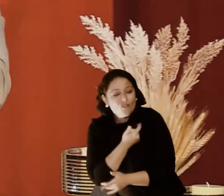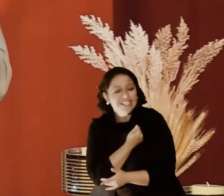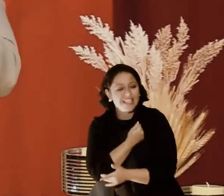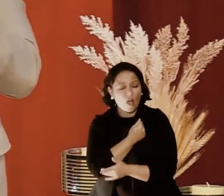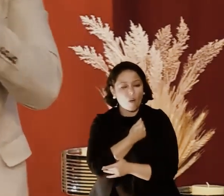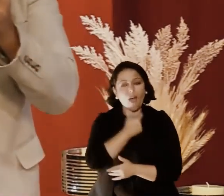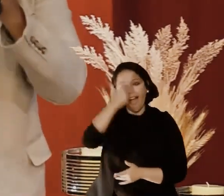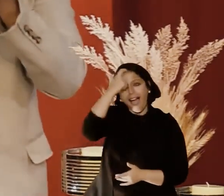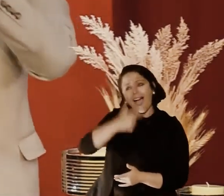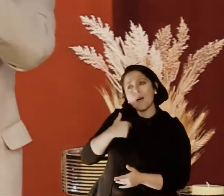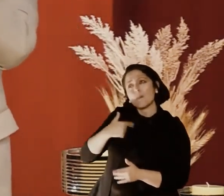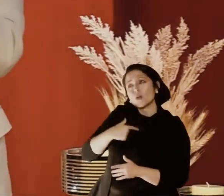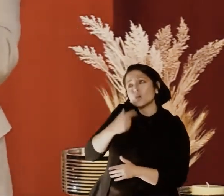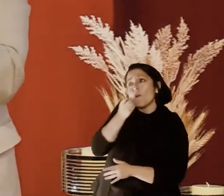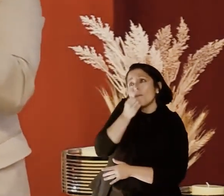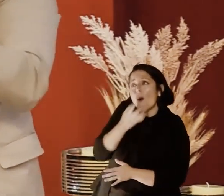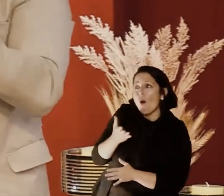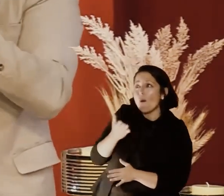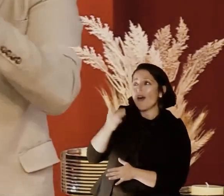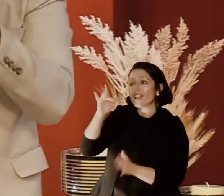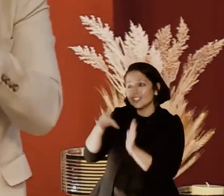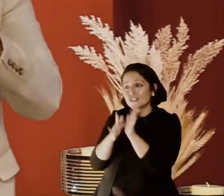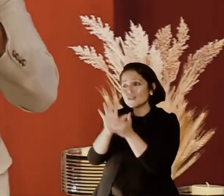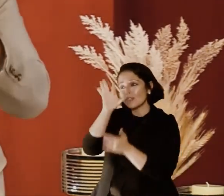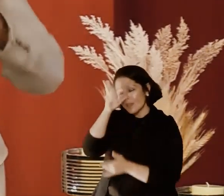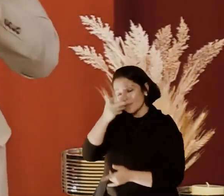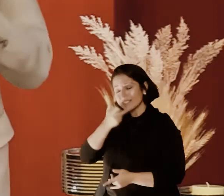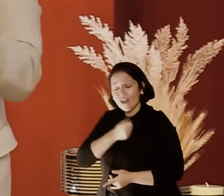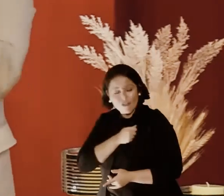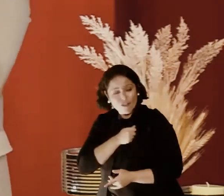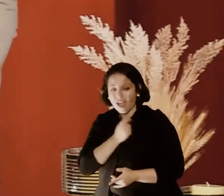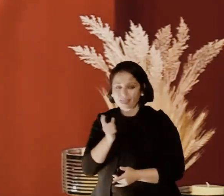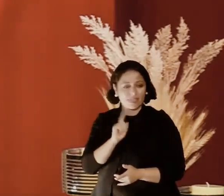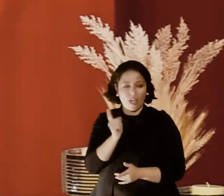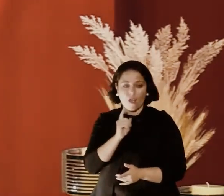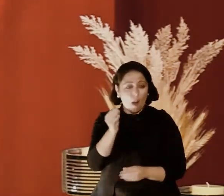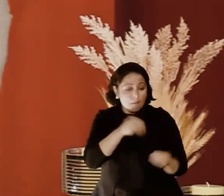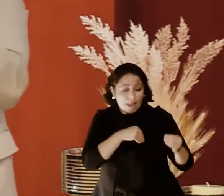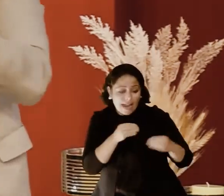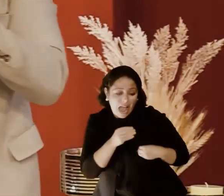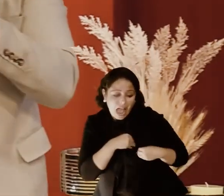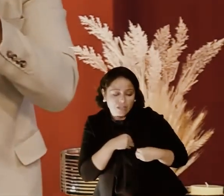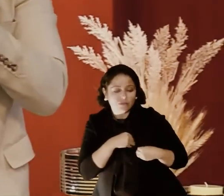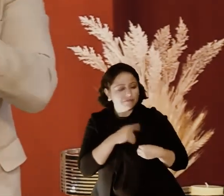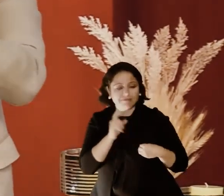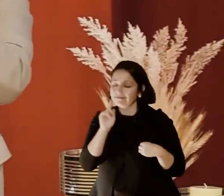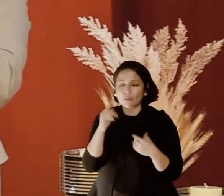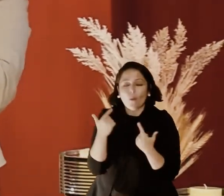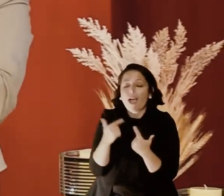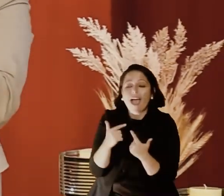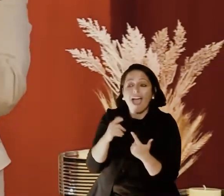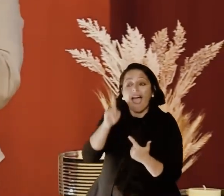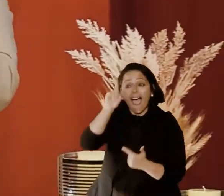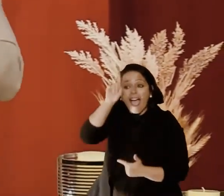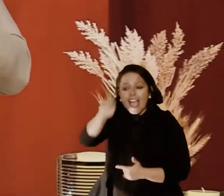Não é sobre o pecador, é sobre o Salvador, e é por isso que a salvação funciona, porque o Salvador é